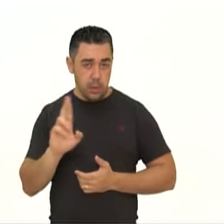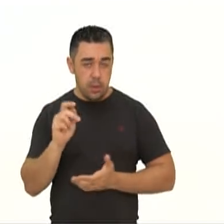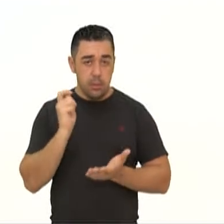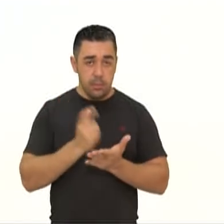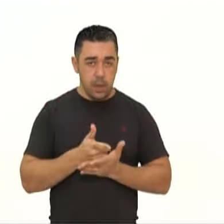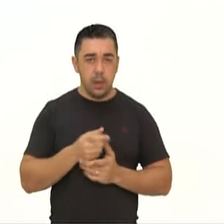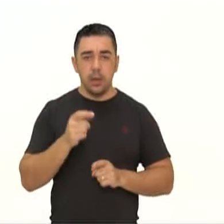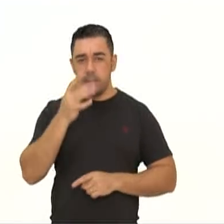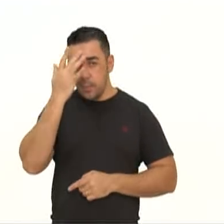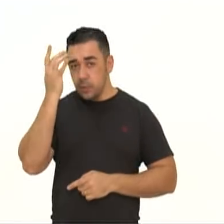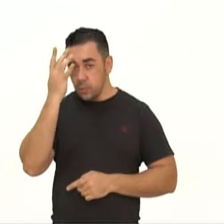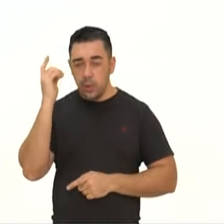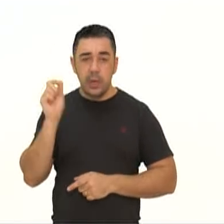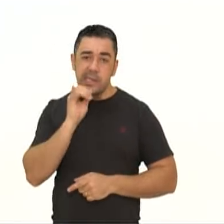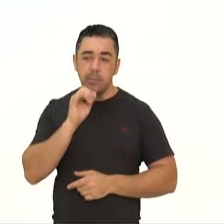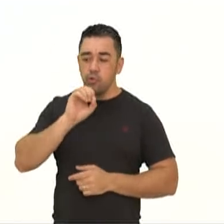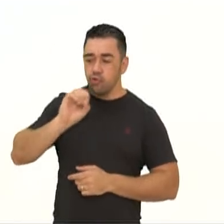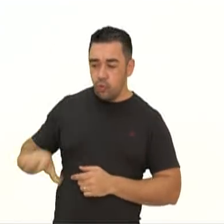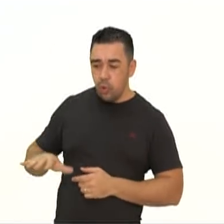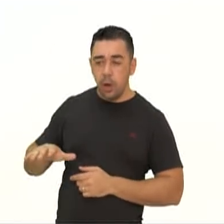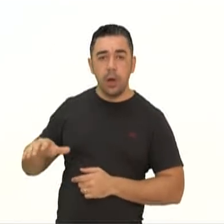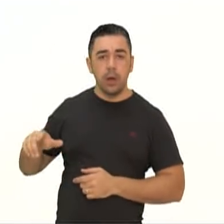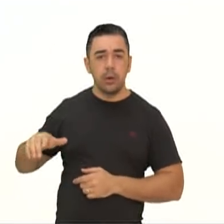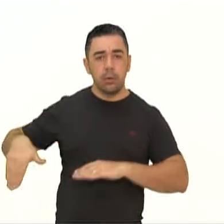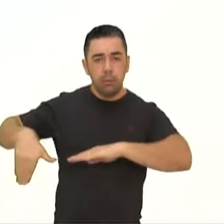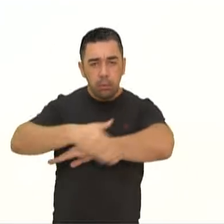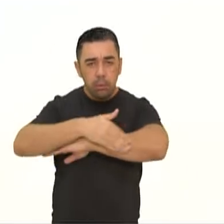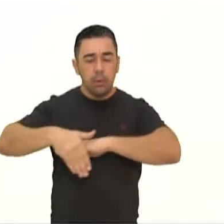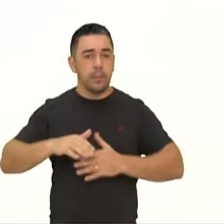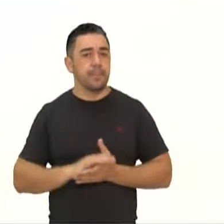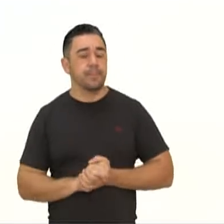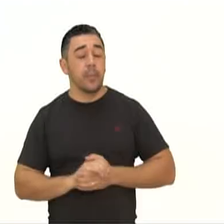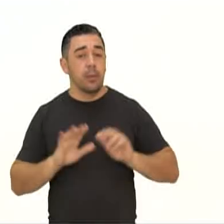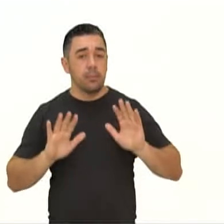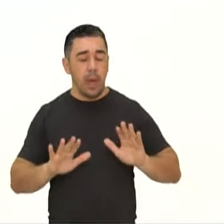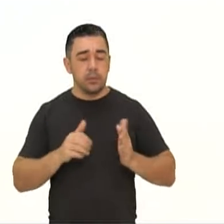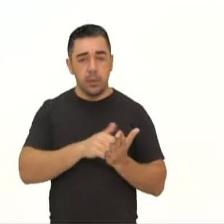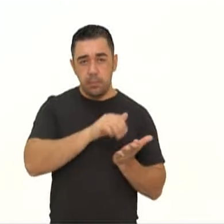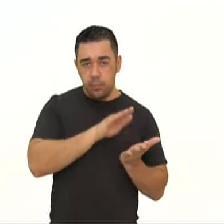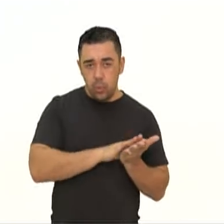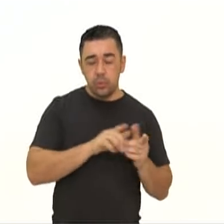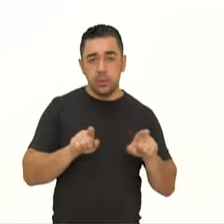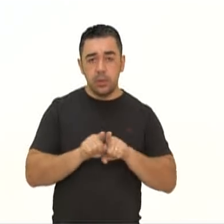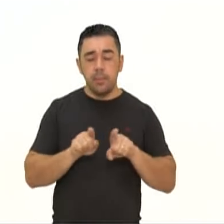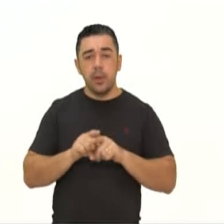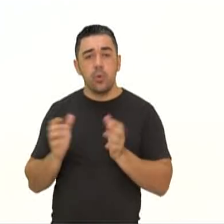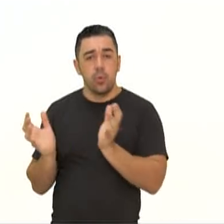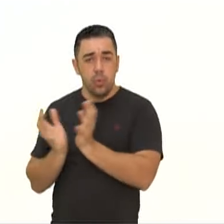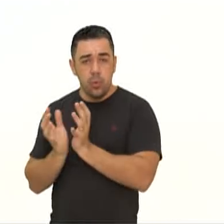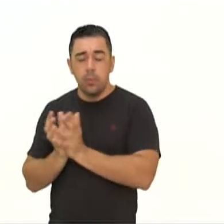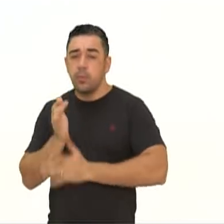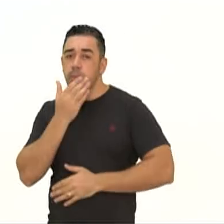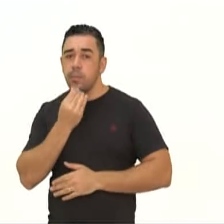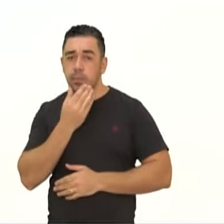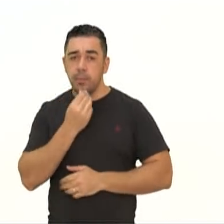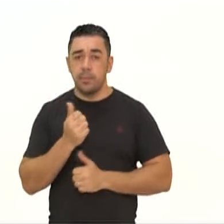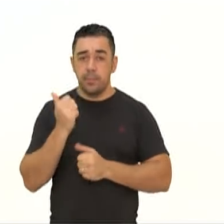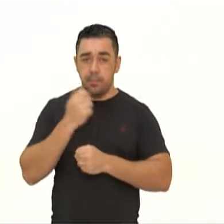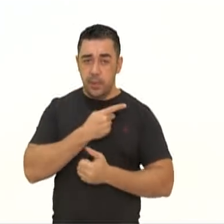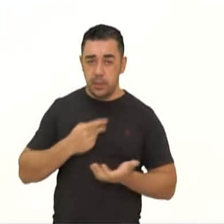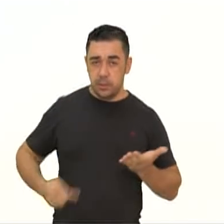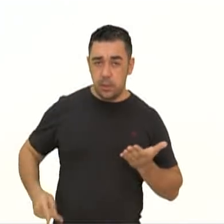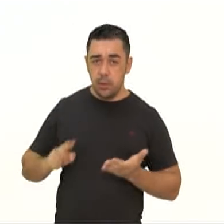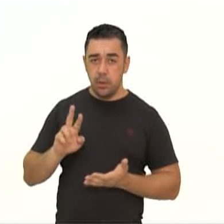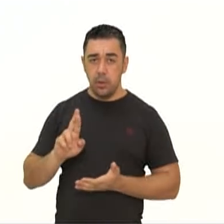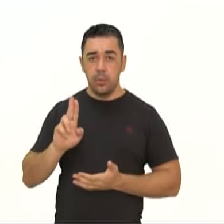para quem descartou lixo no chão. Apesar das autuações, o presidente da Conlor, Rubens Teixeira, avalia